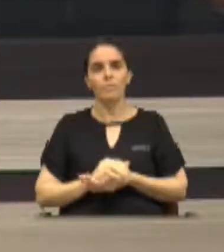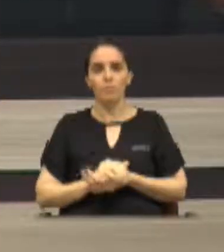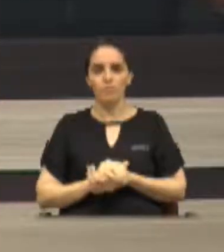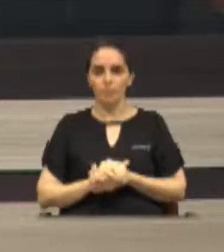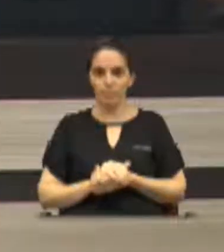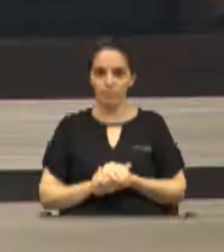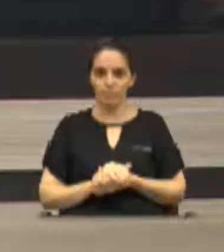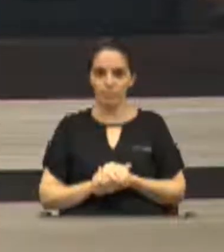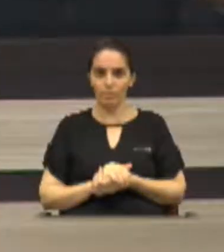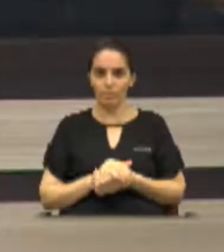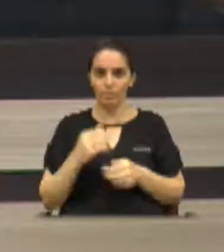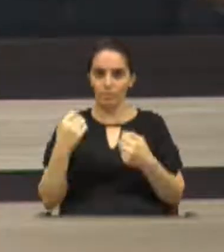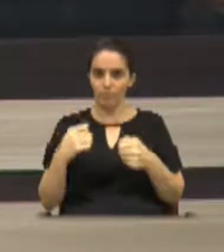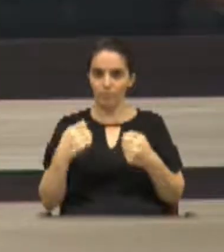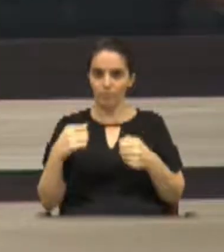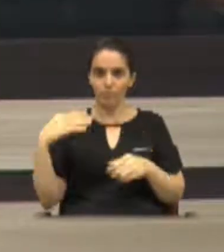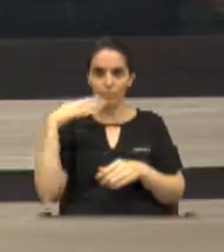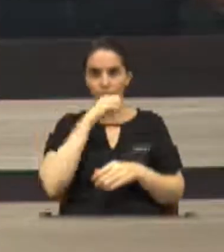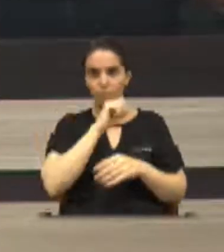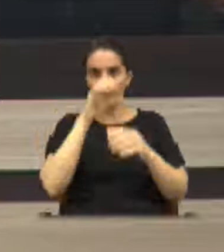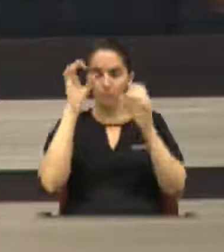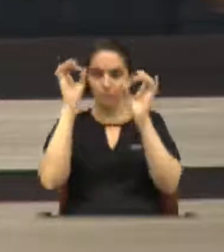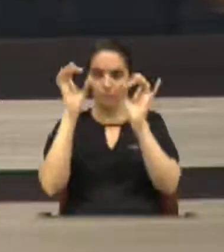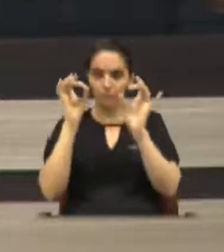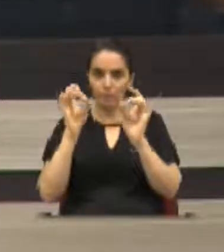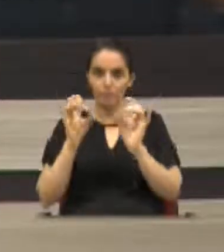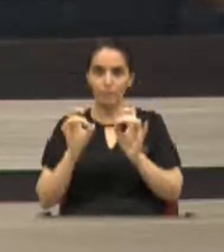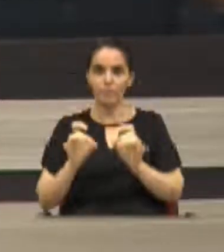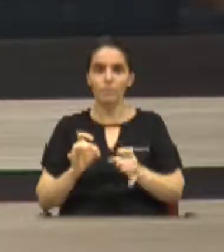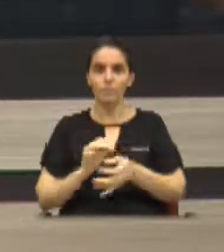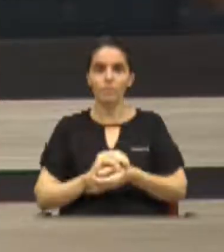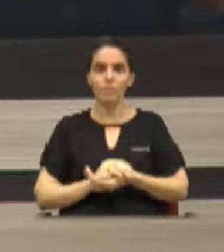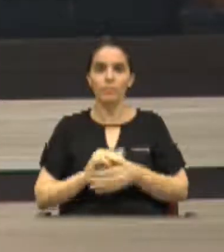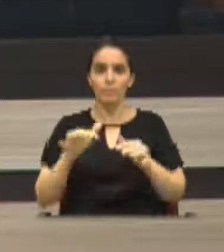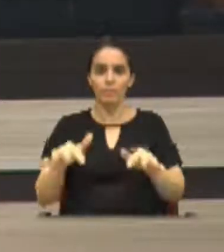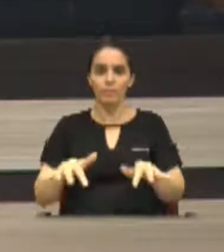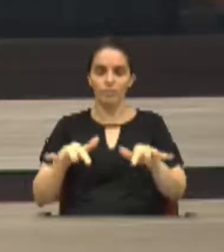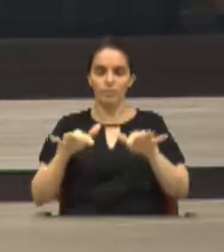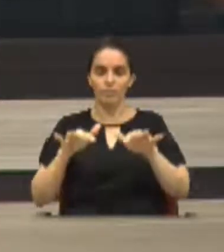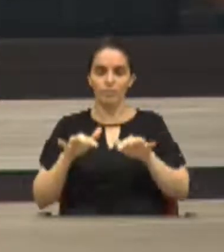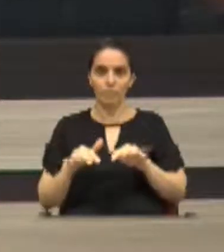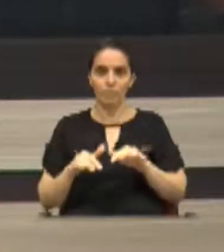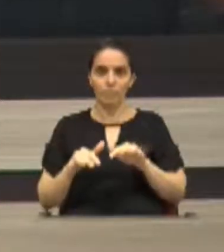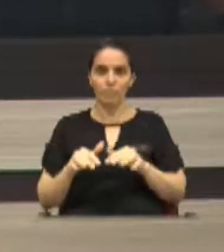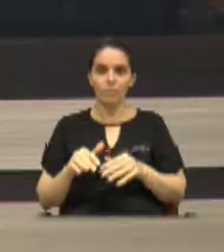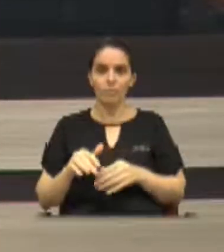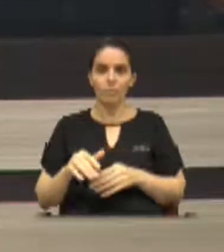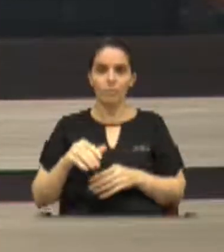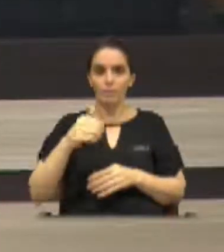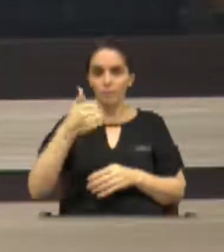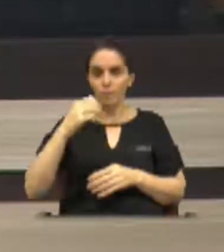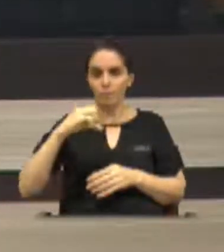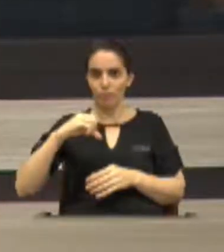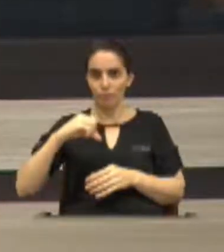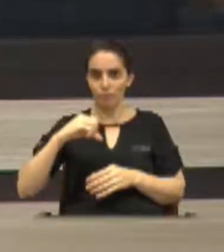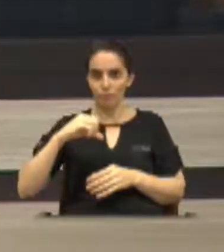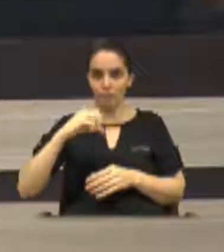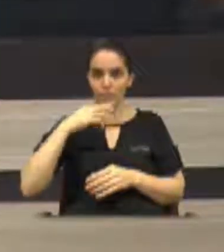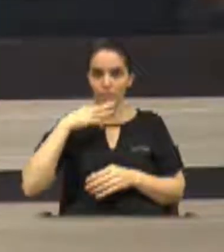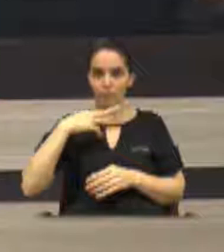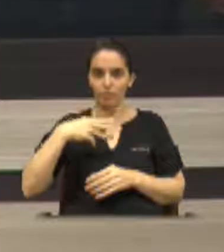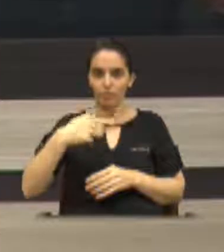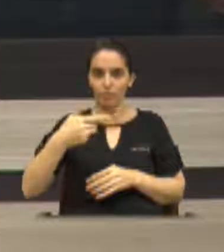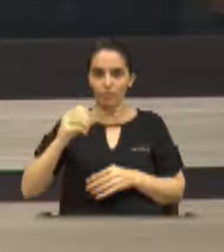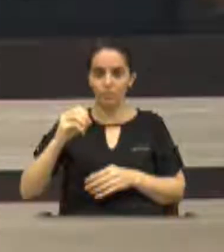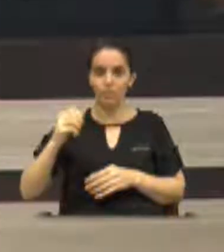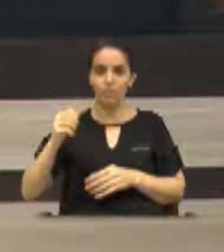instrumento legal, necessita de regime especial de tramitação. Plenário vereador Vitório Bortolã, aos 19 de março de